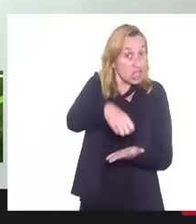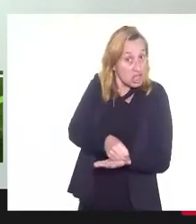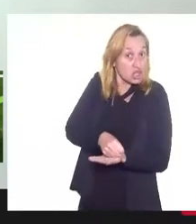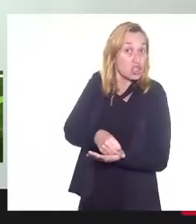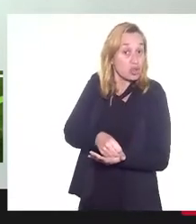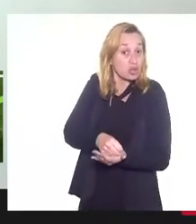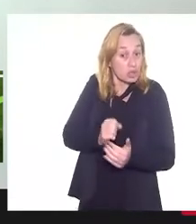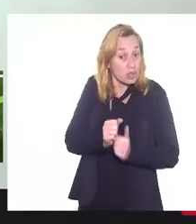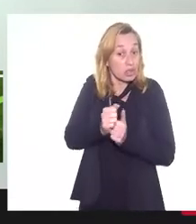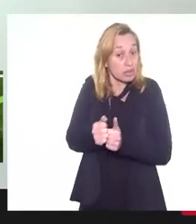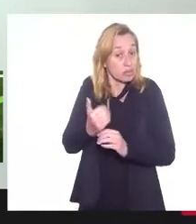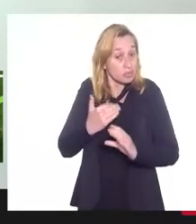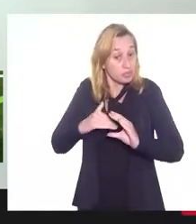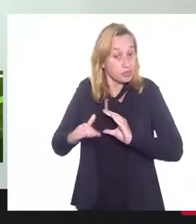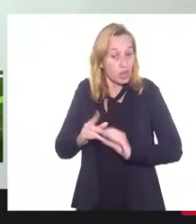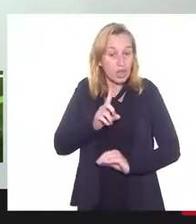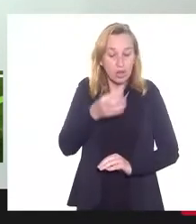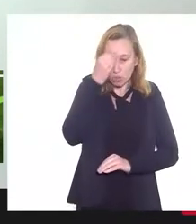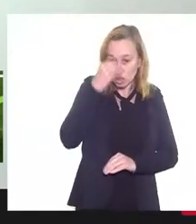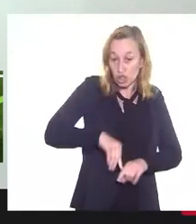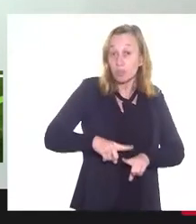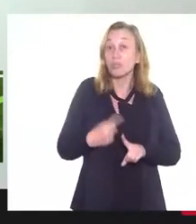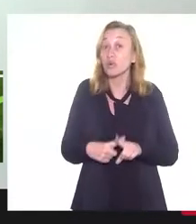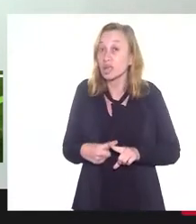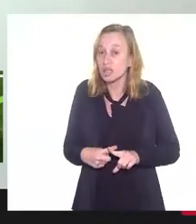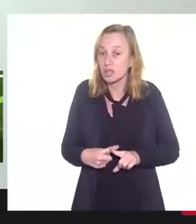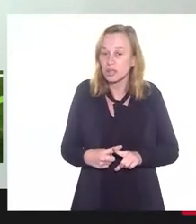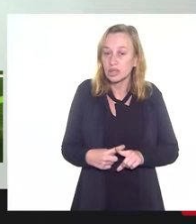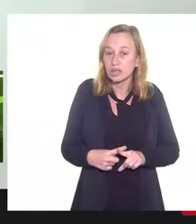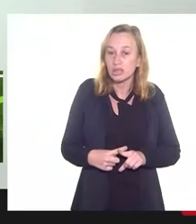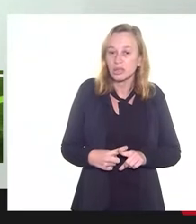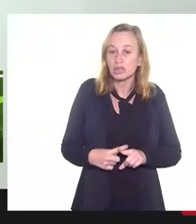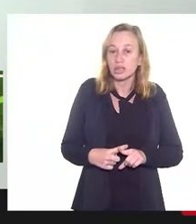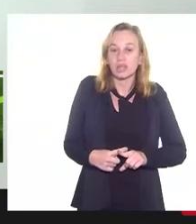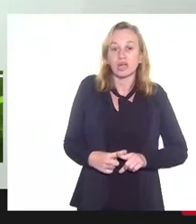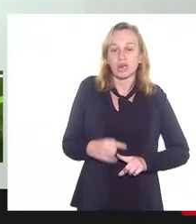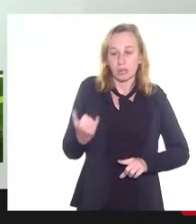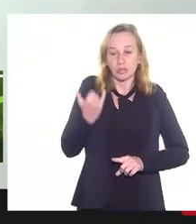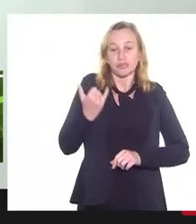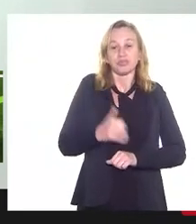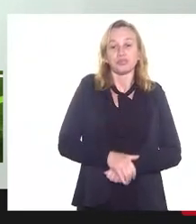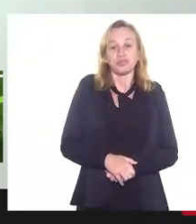dar andamento, não desistir, porque relevante. Né?